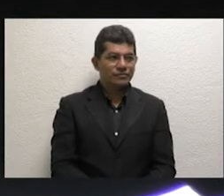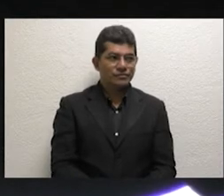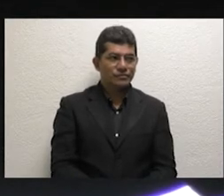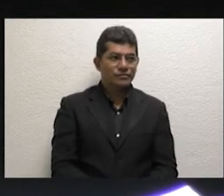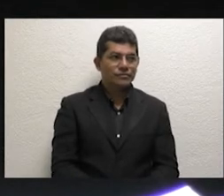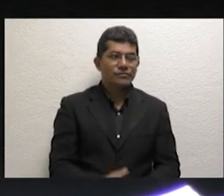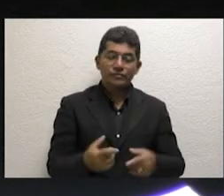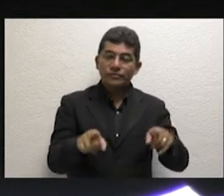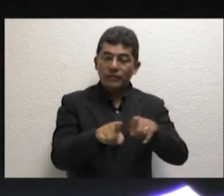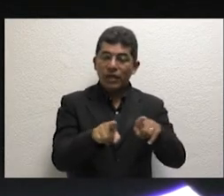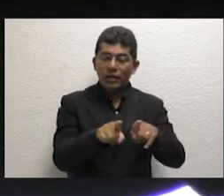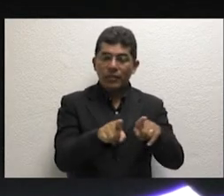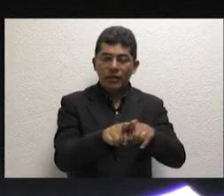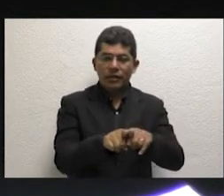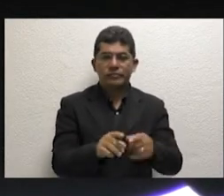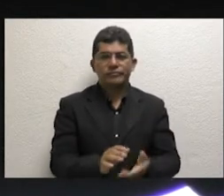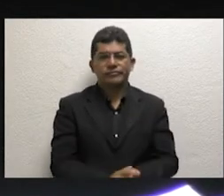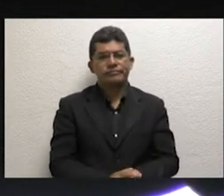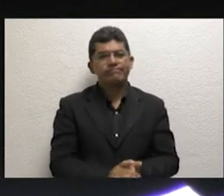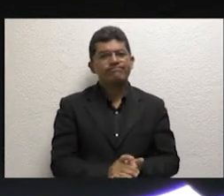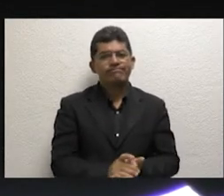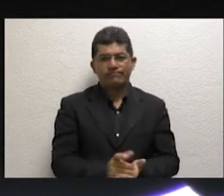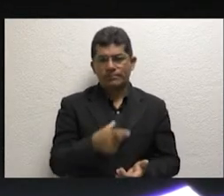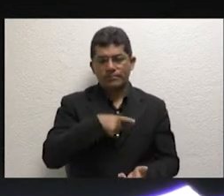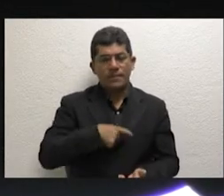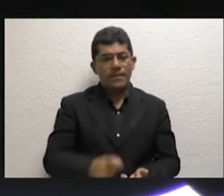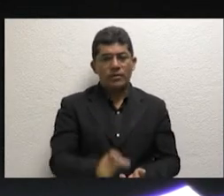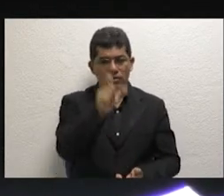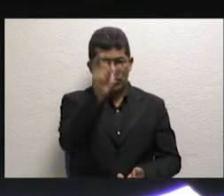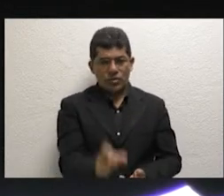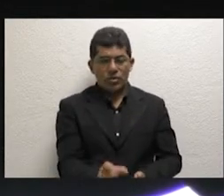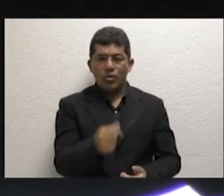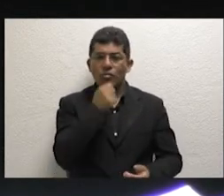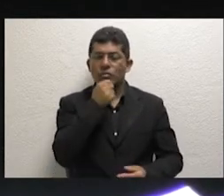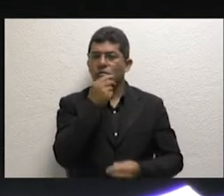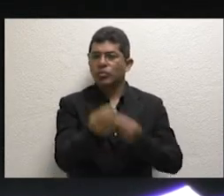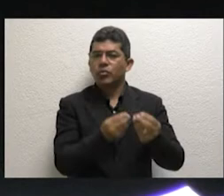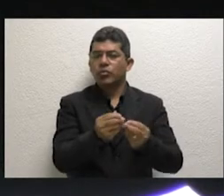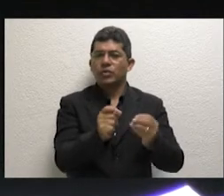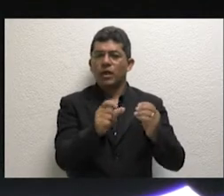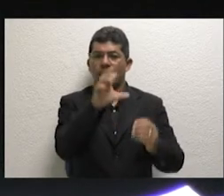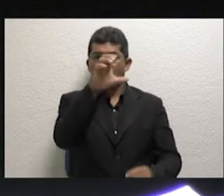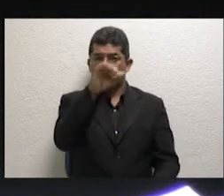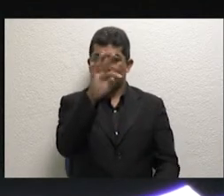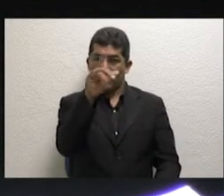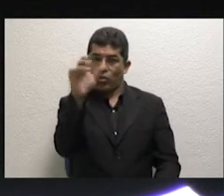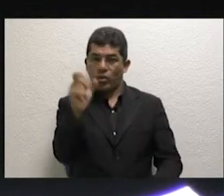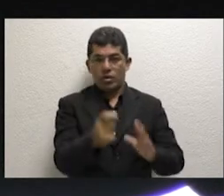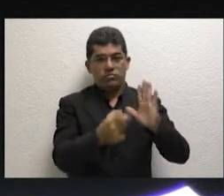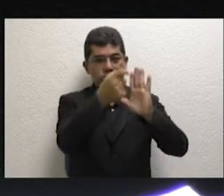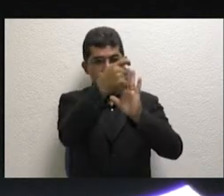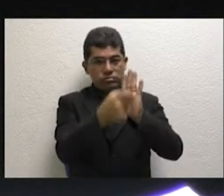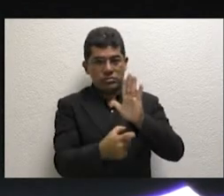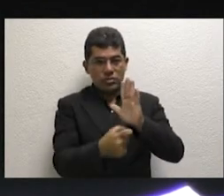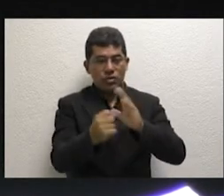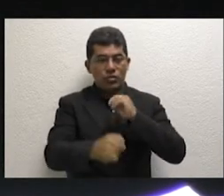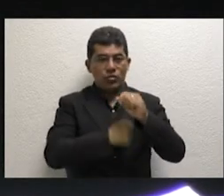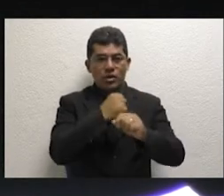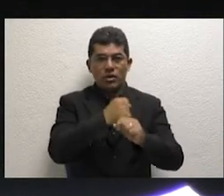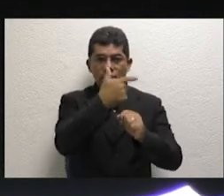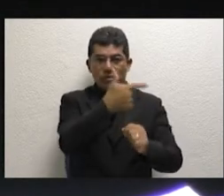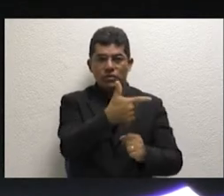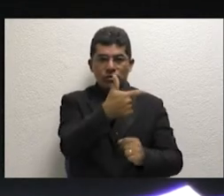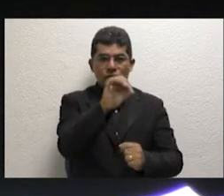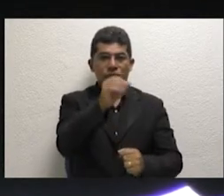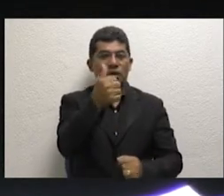progressão horizontal ela não é concedida a categoria desde 2014 senhores deputados e